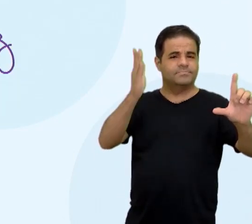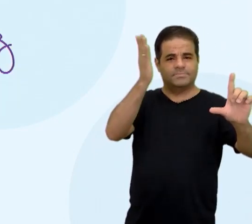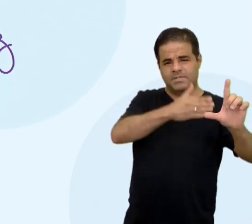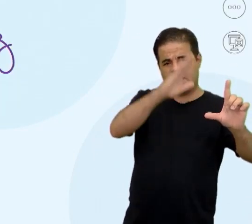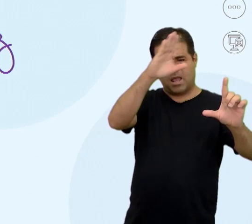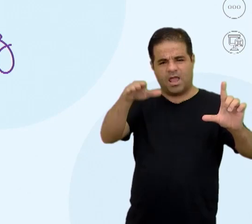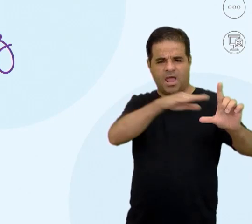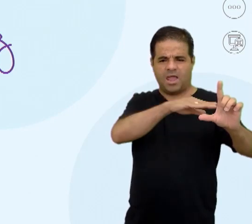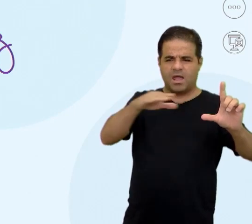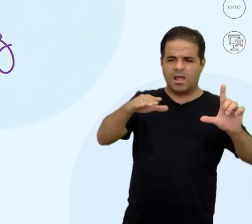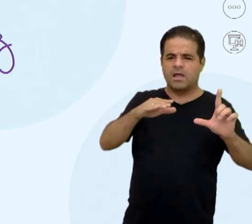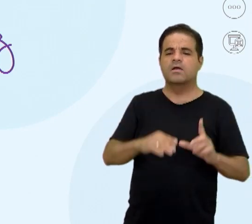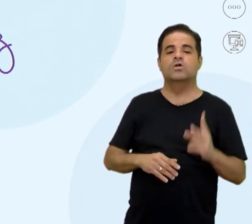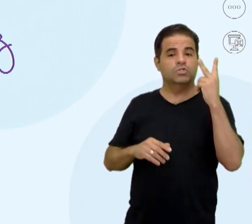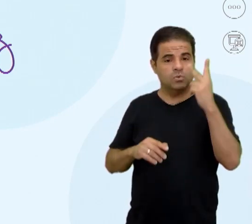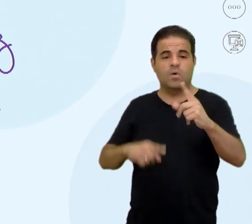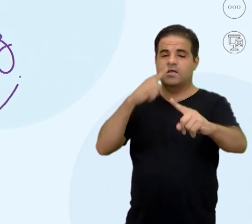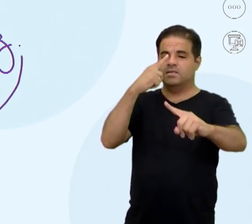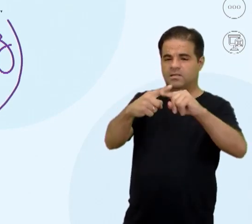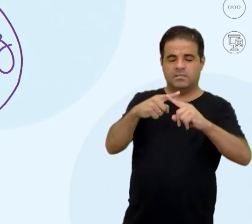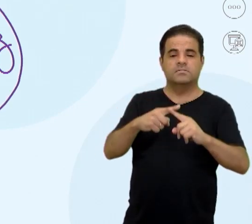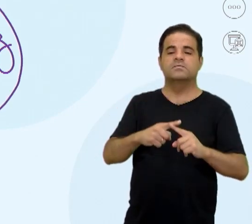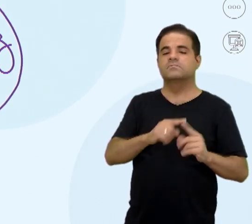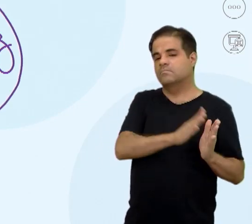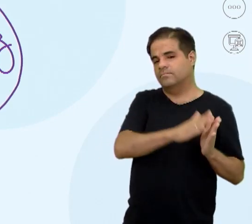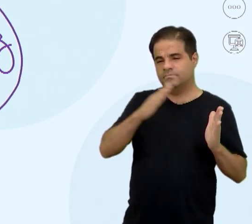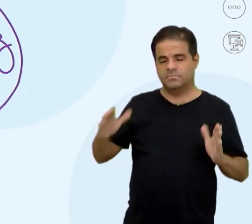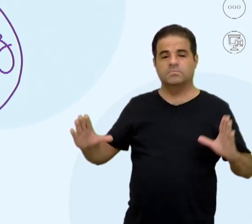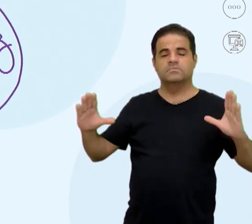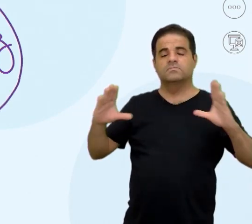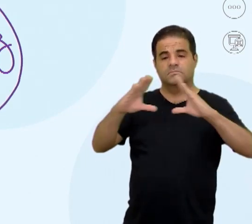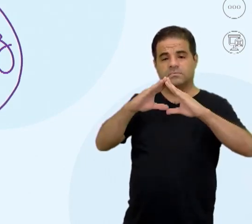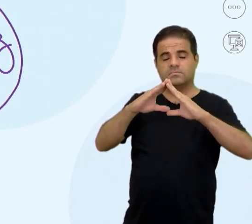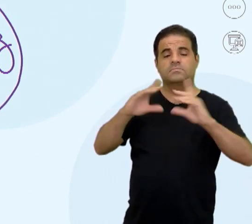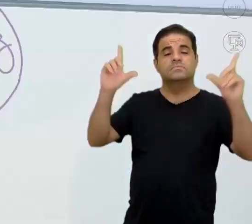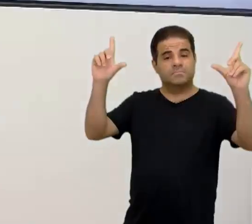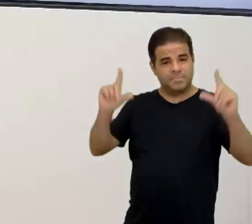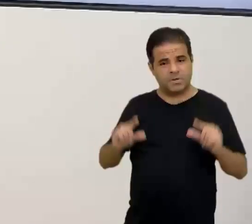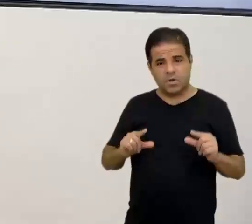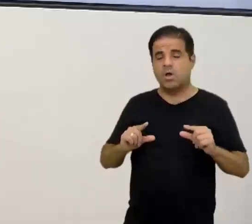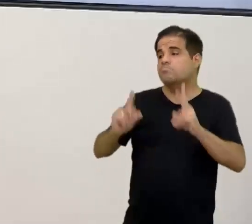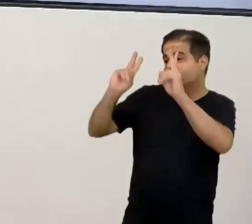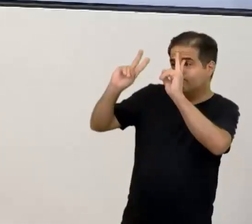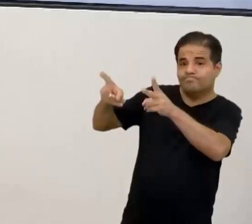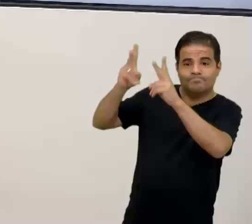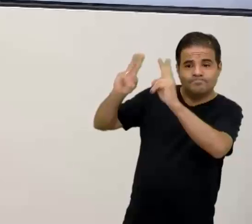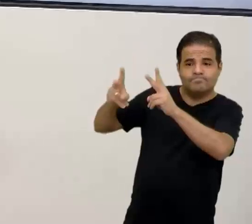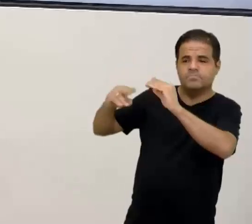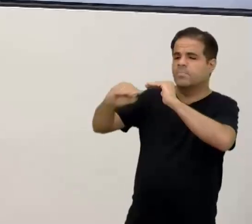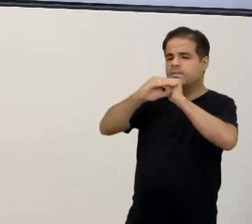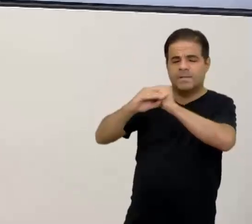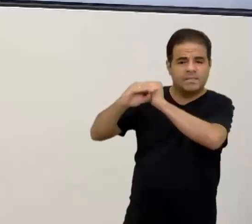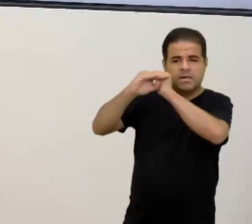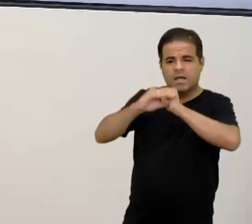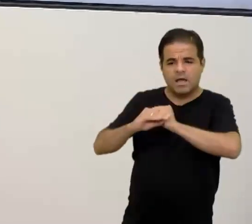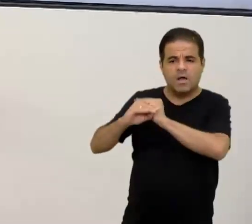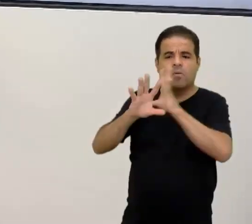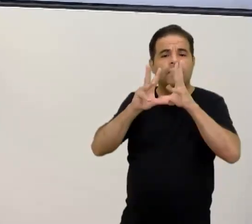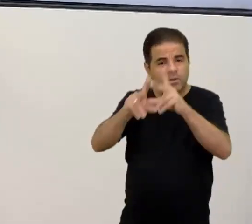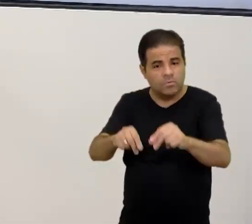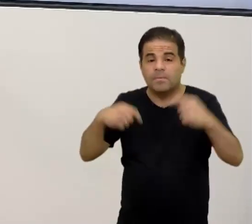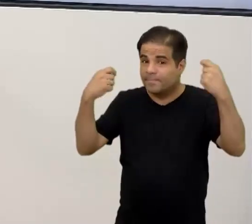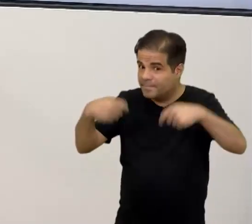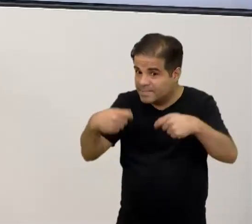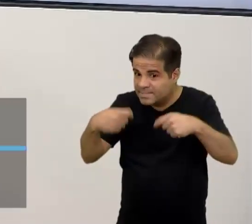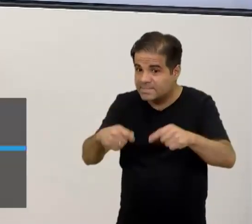triângulo maior são duas vezes os lados do triângulo menor. Ou seja, mantém-se aí o padrão para todos os lados. Mas tem que